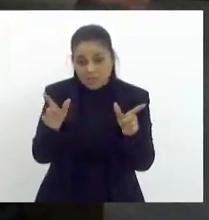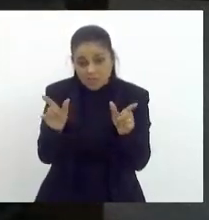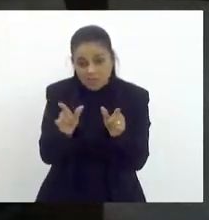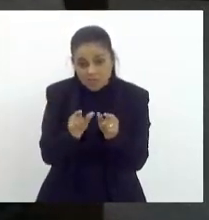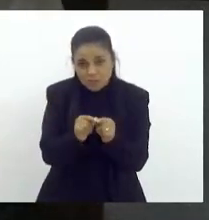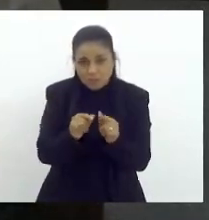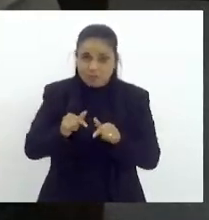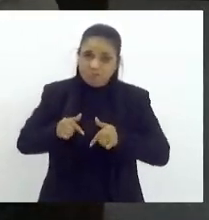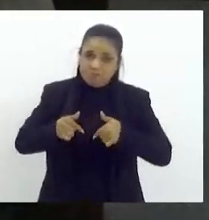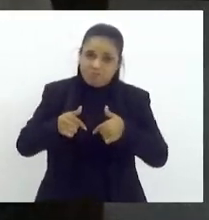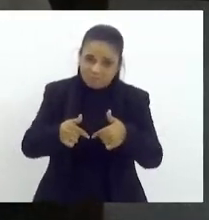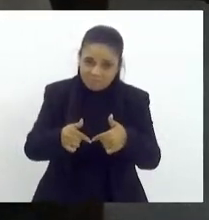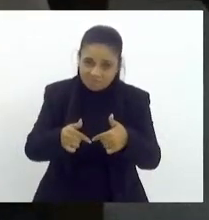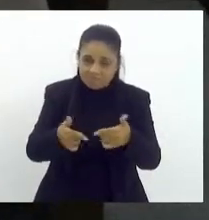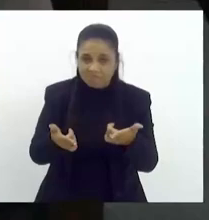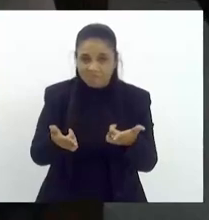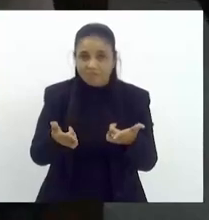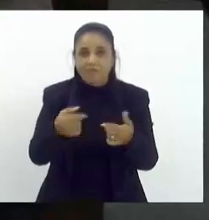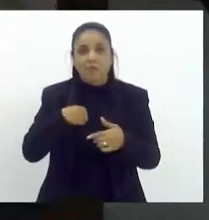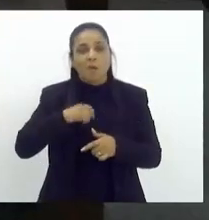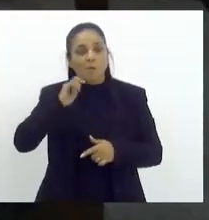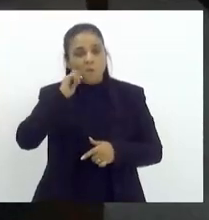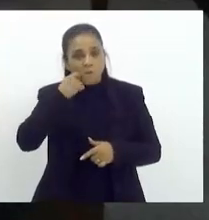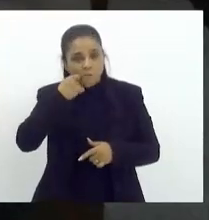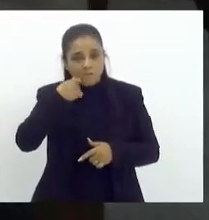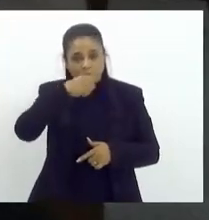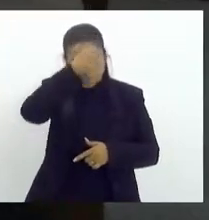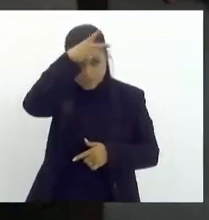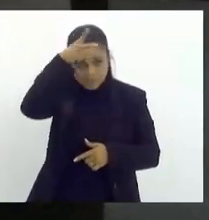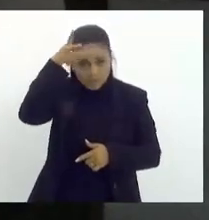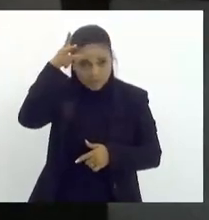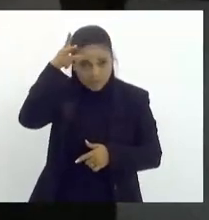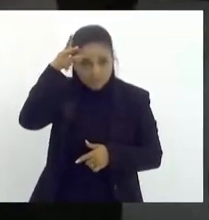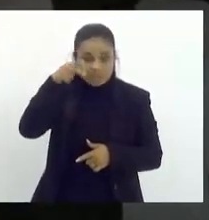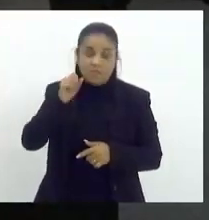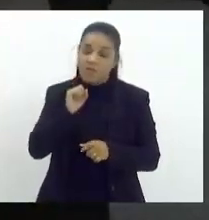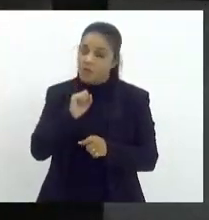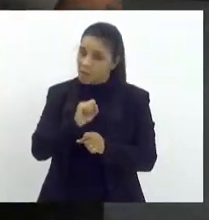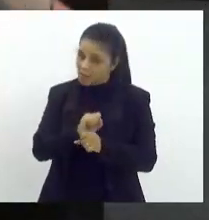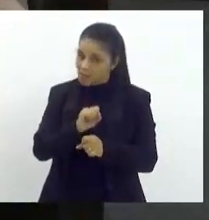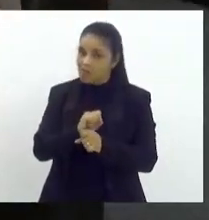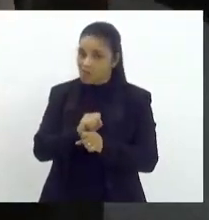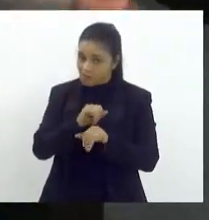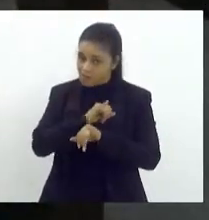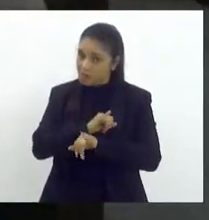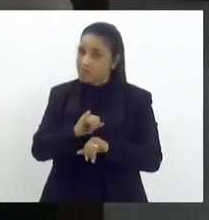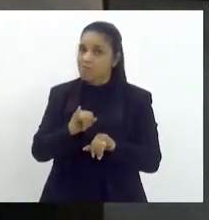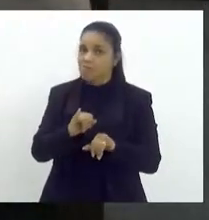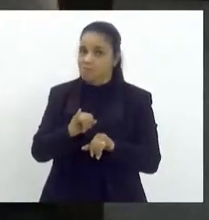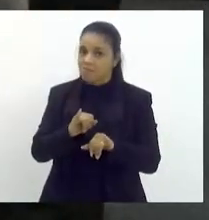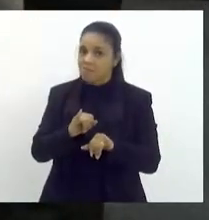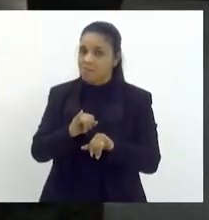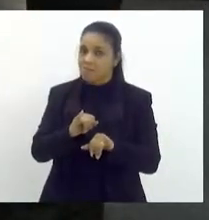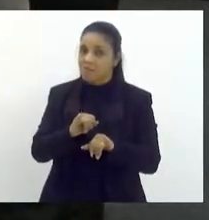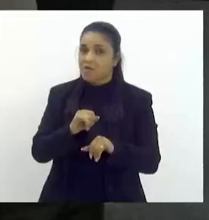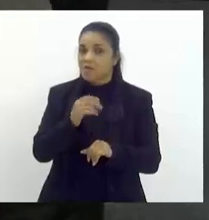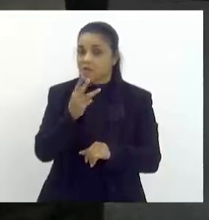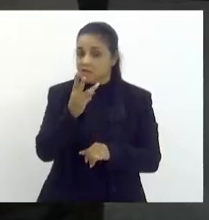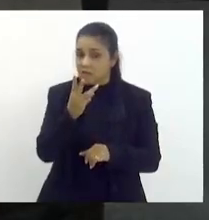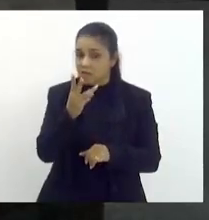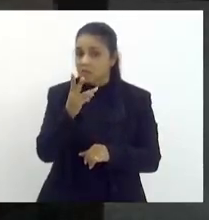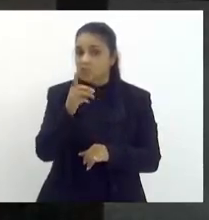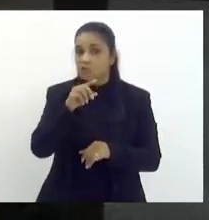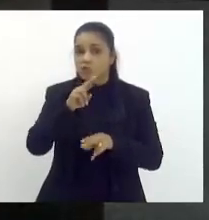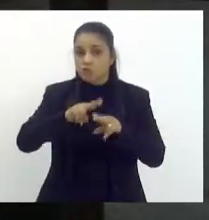de serviços então quero falar para o prefeito Eduardo Paes Que aguardaremos o prazo da licitação é 3 de julho